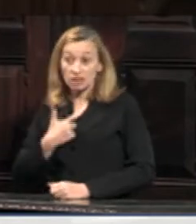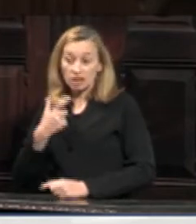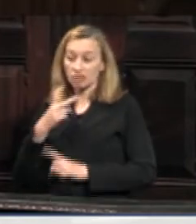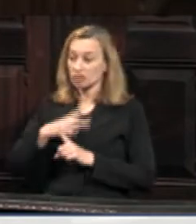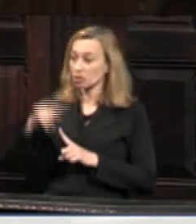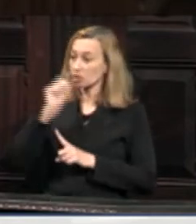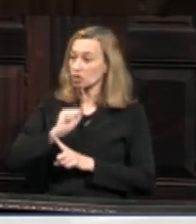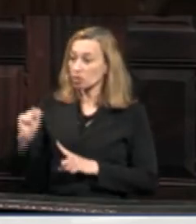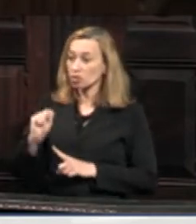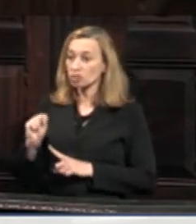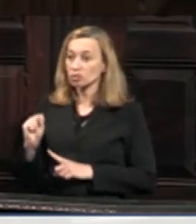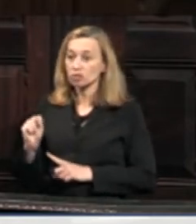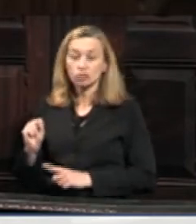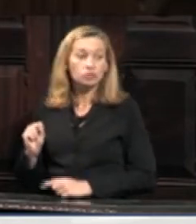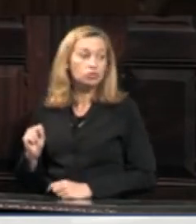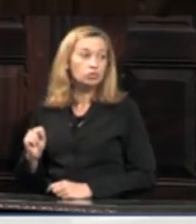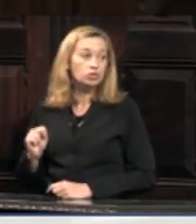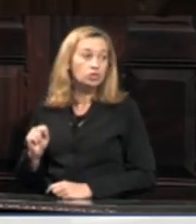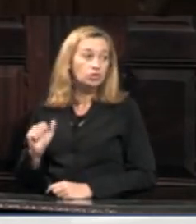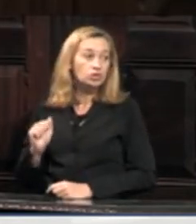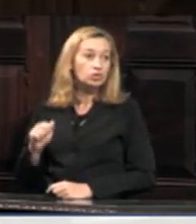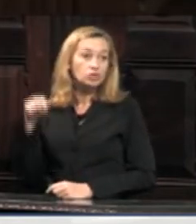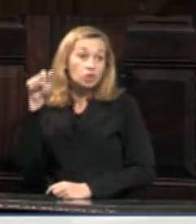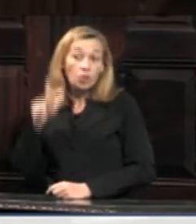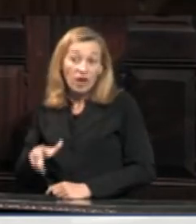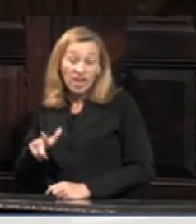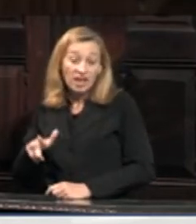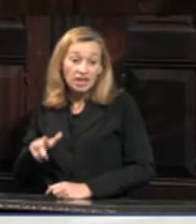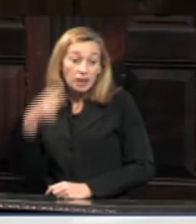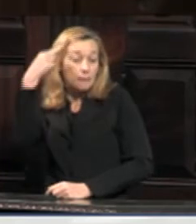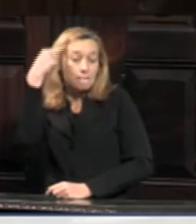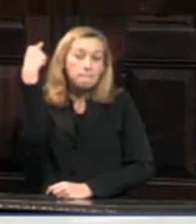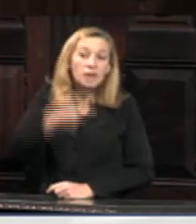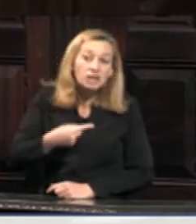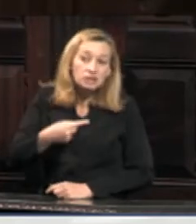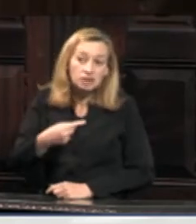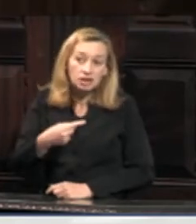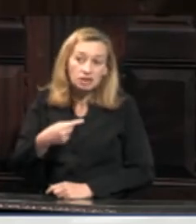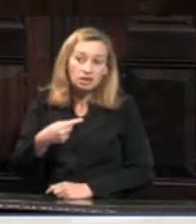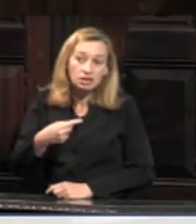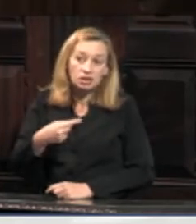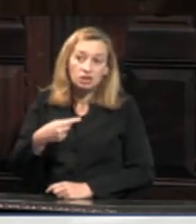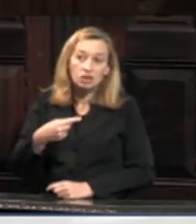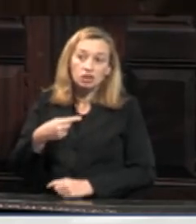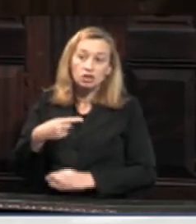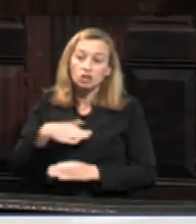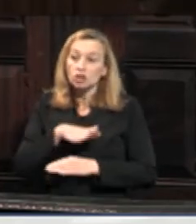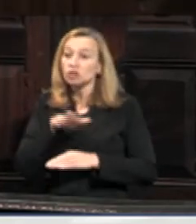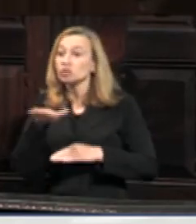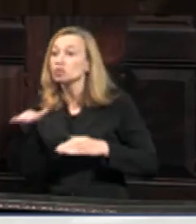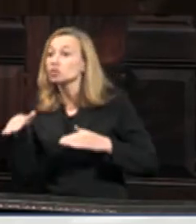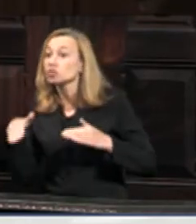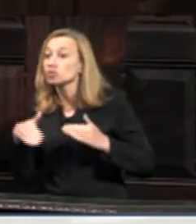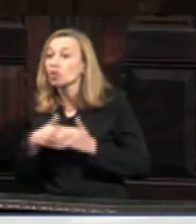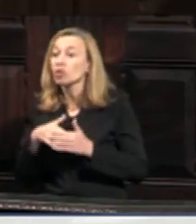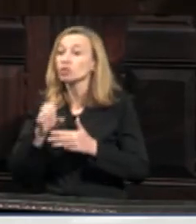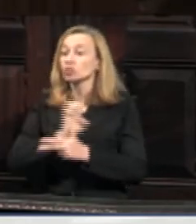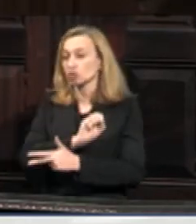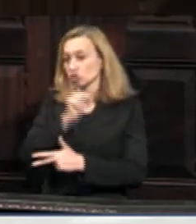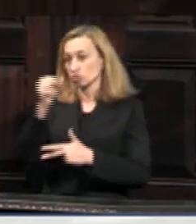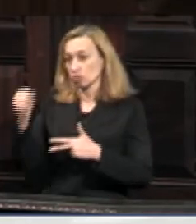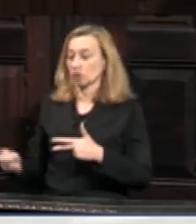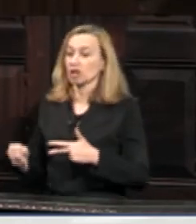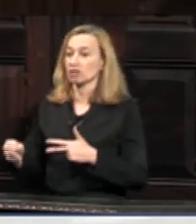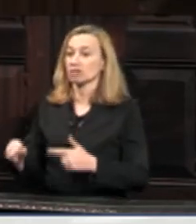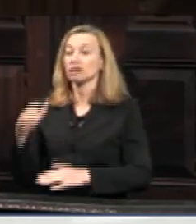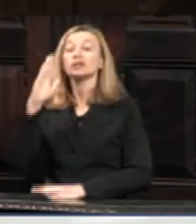não implica dizer que é o dono de todos os poderes. E